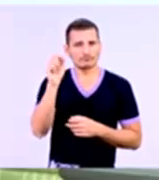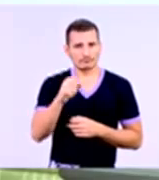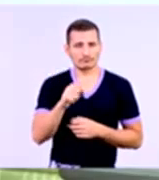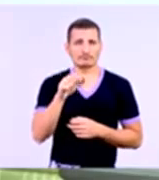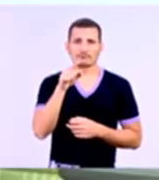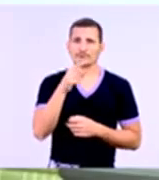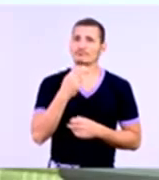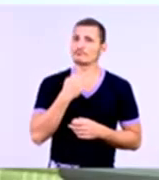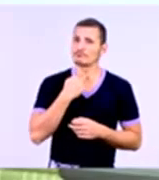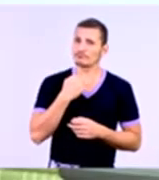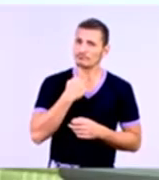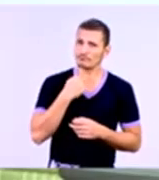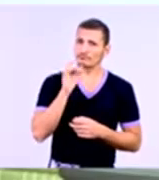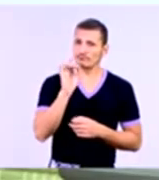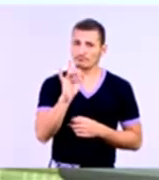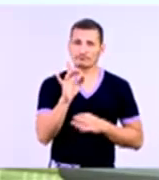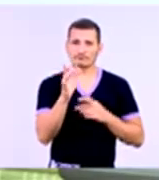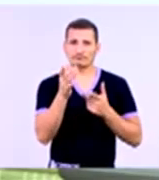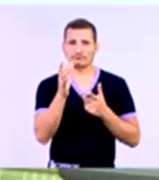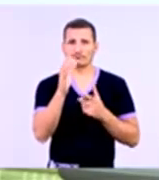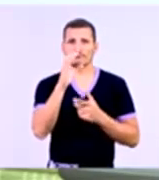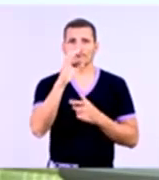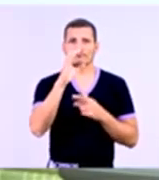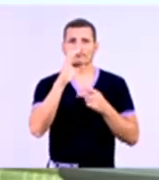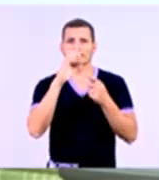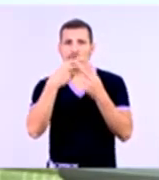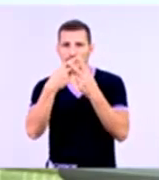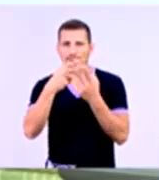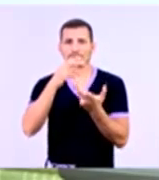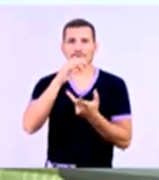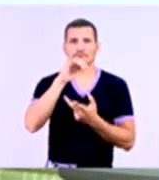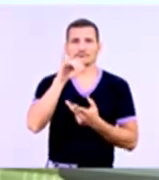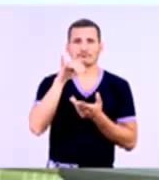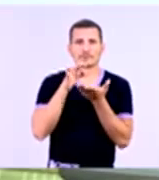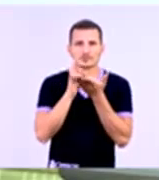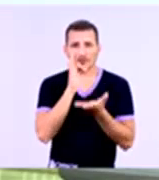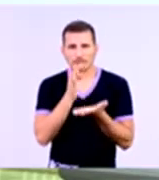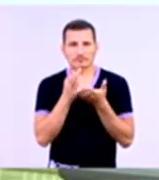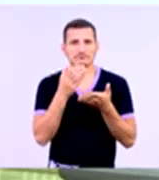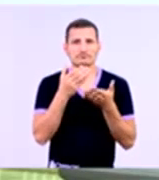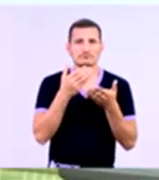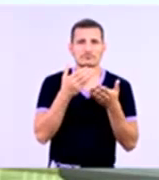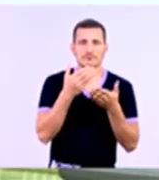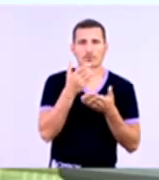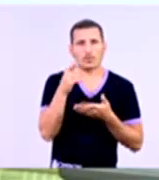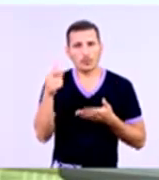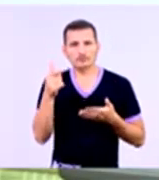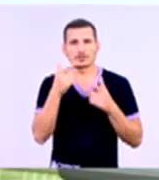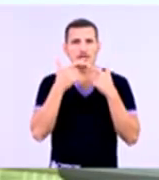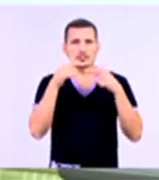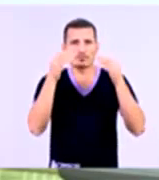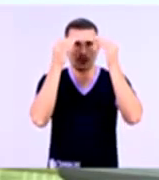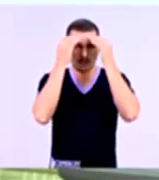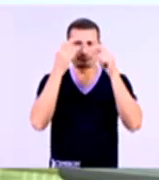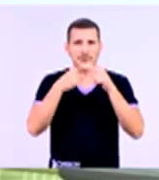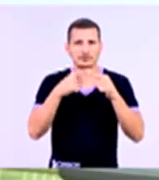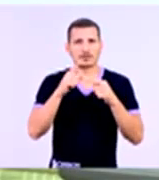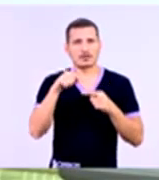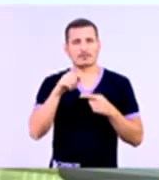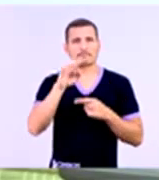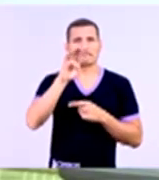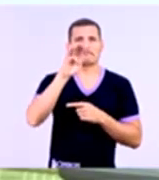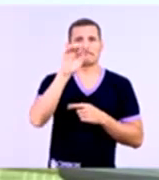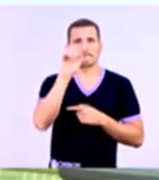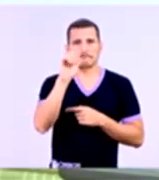pode estilizar C Sharp, Java ou qualquer outra linguagem, porque elas são linguagens nativamente do